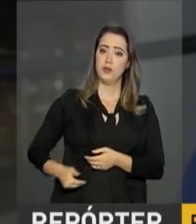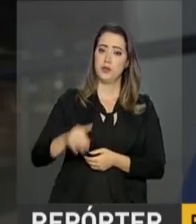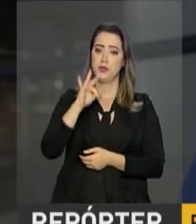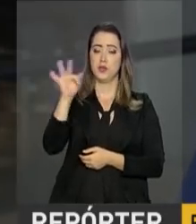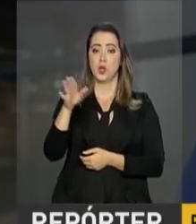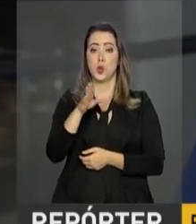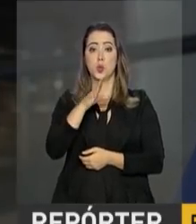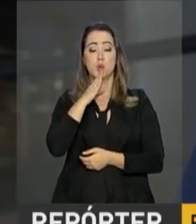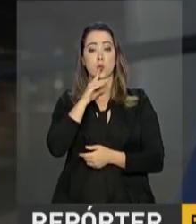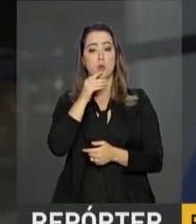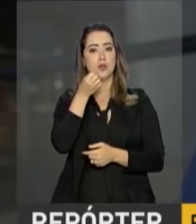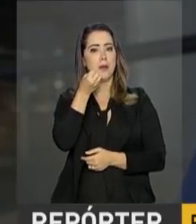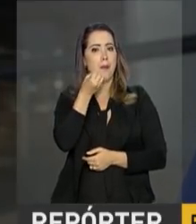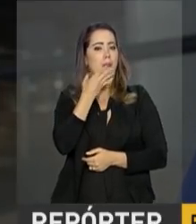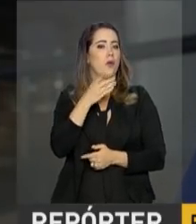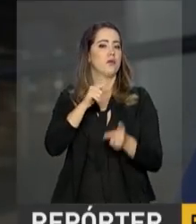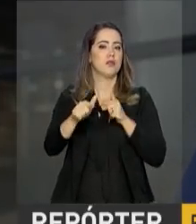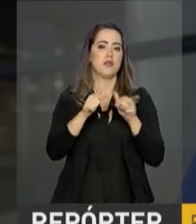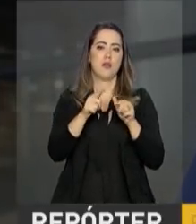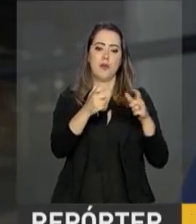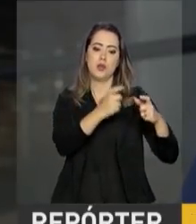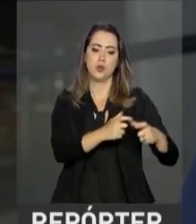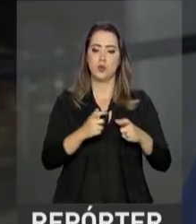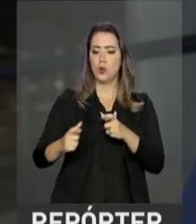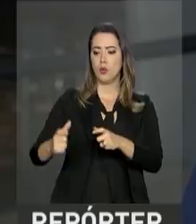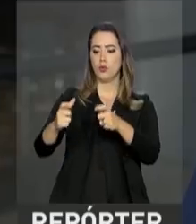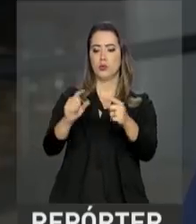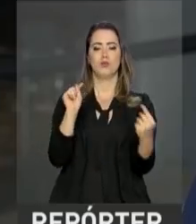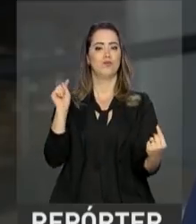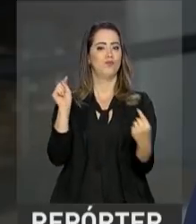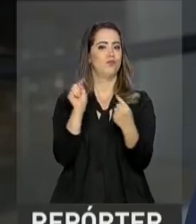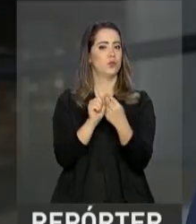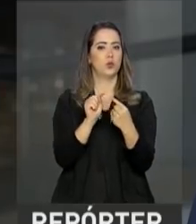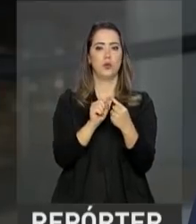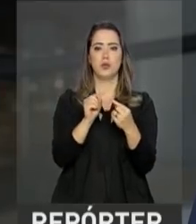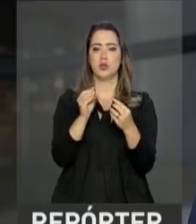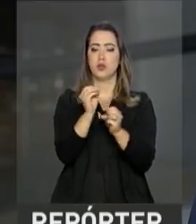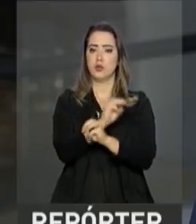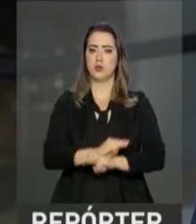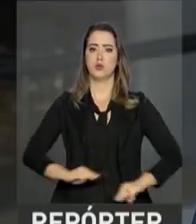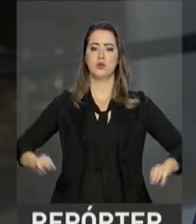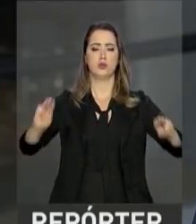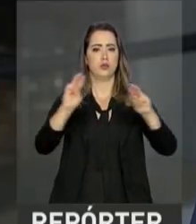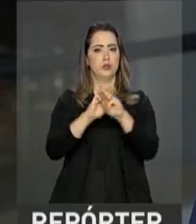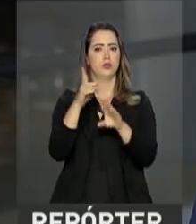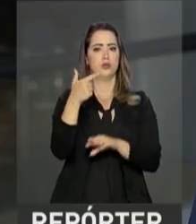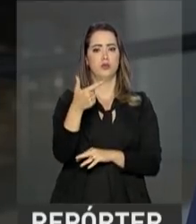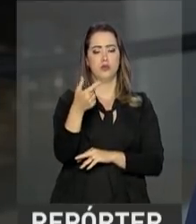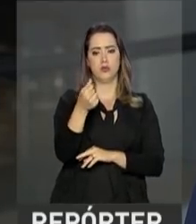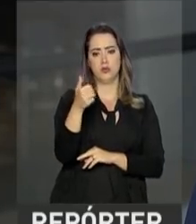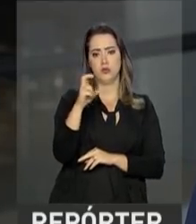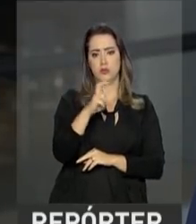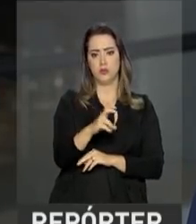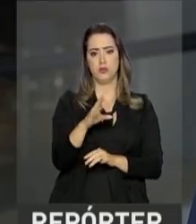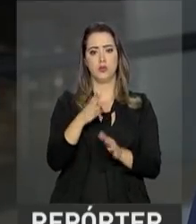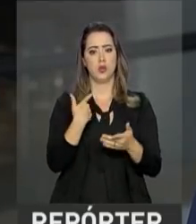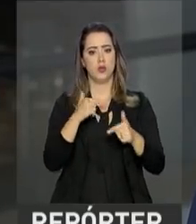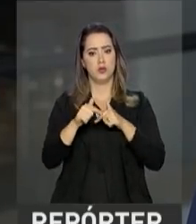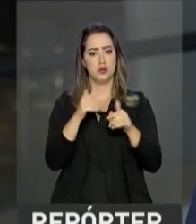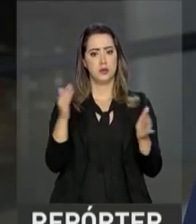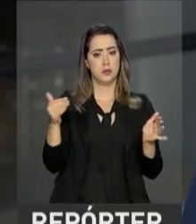práticas locais para o cumprimento de metas definidas pelas nações unidas em 2015 com prazo de execução